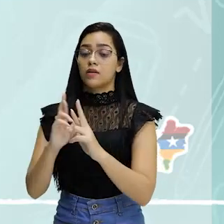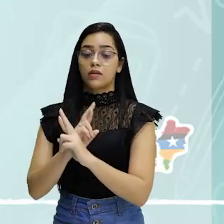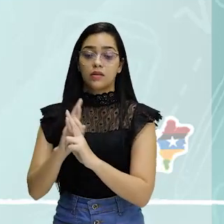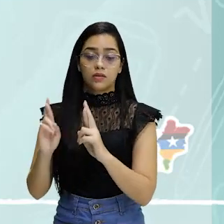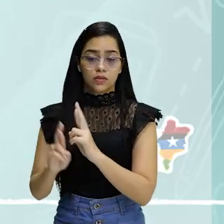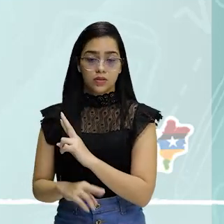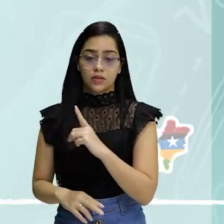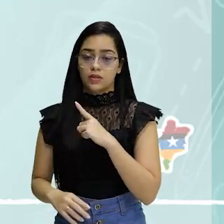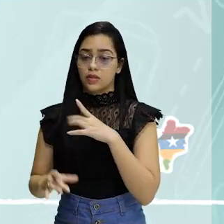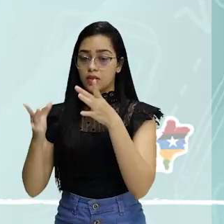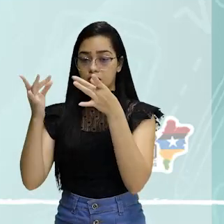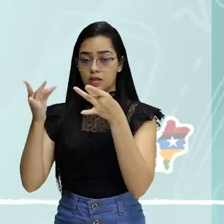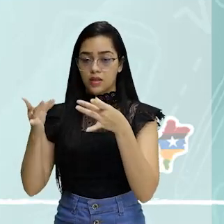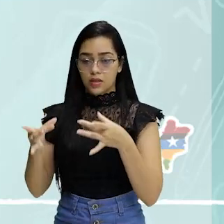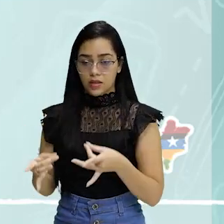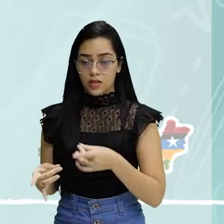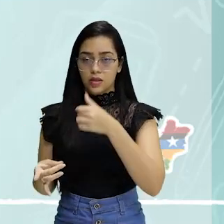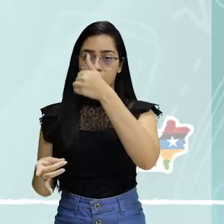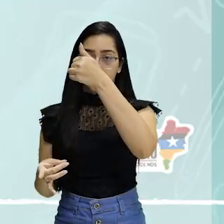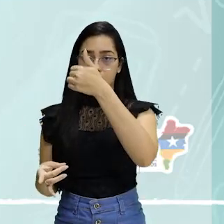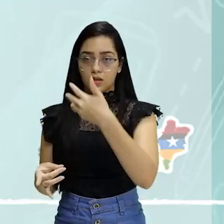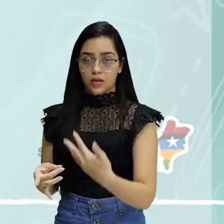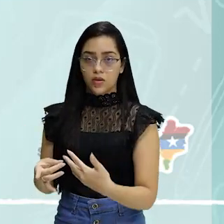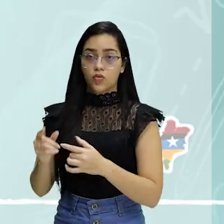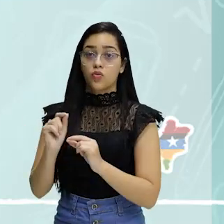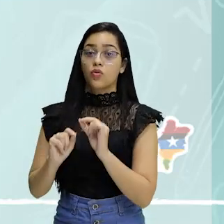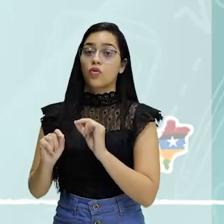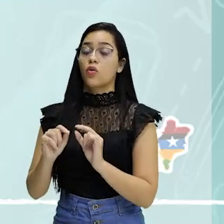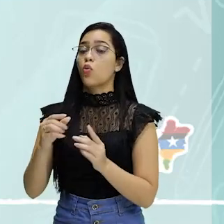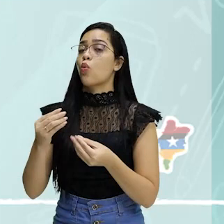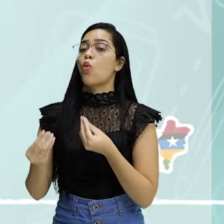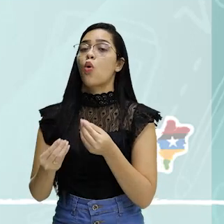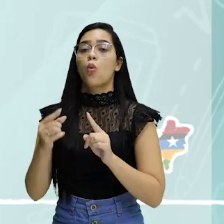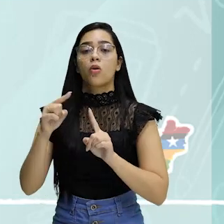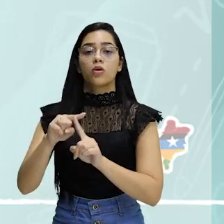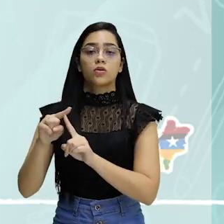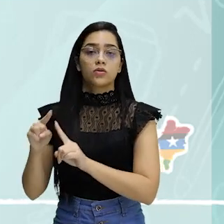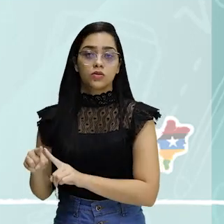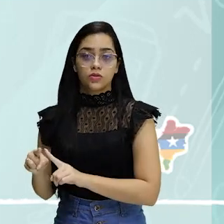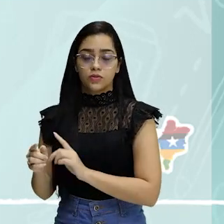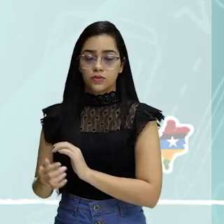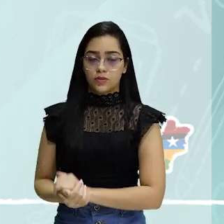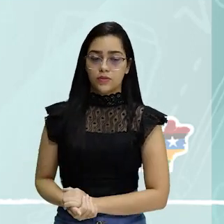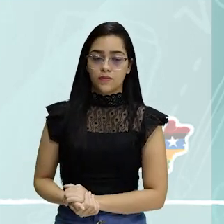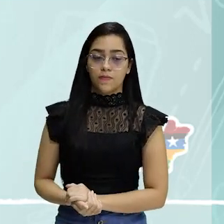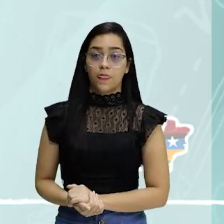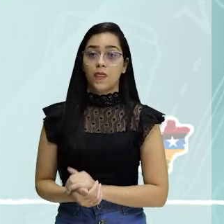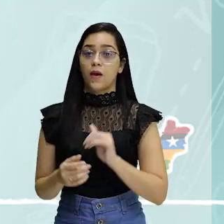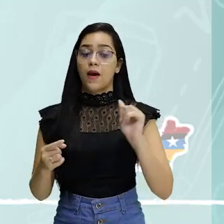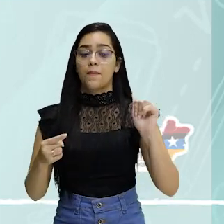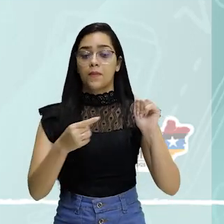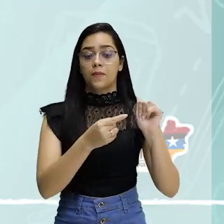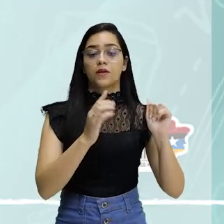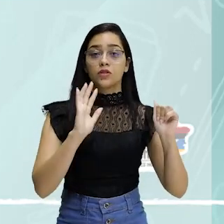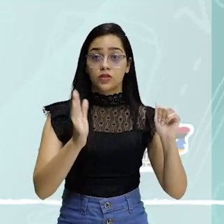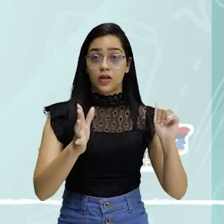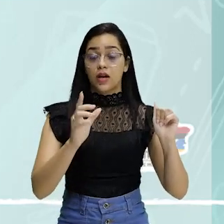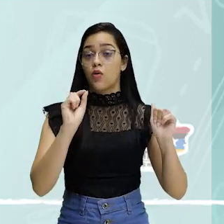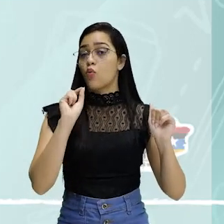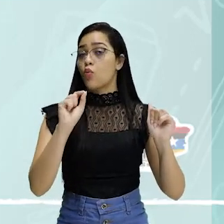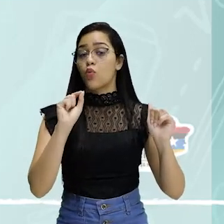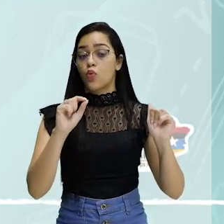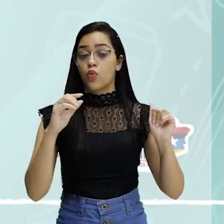que estão descritas nos itens acima são classificadas respectivamente como. Então, a primeira relação nós já vimos que